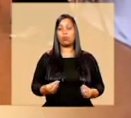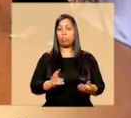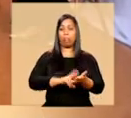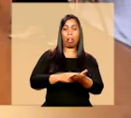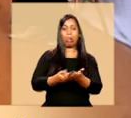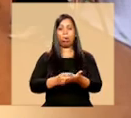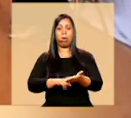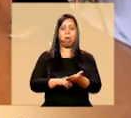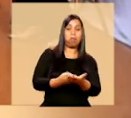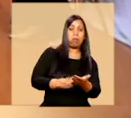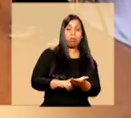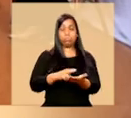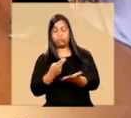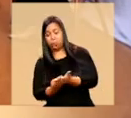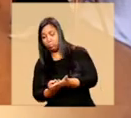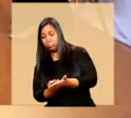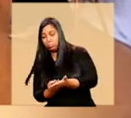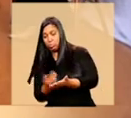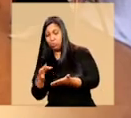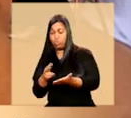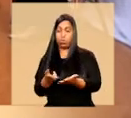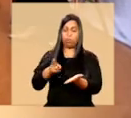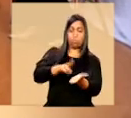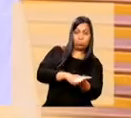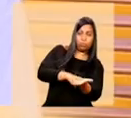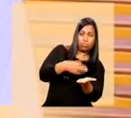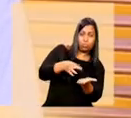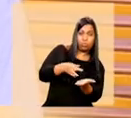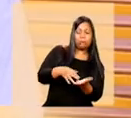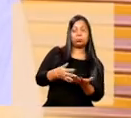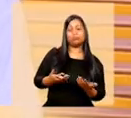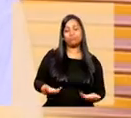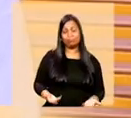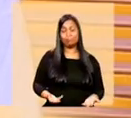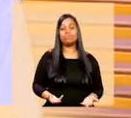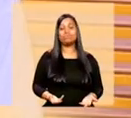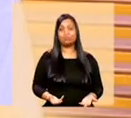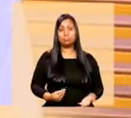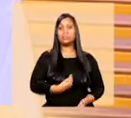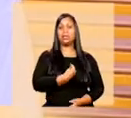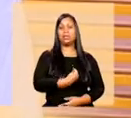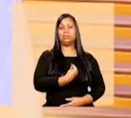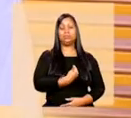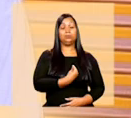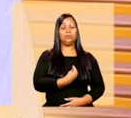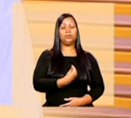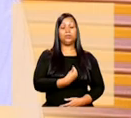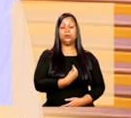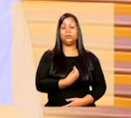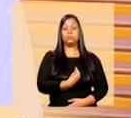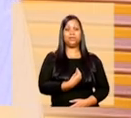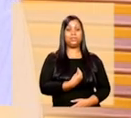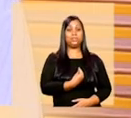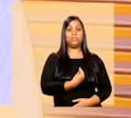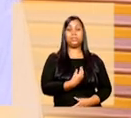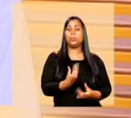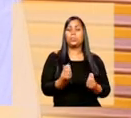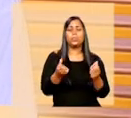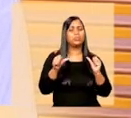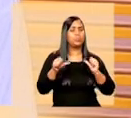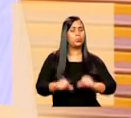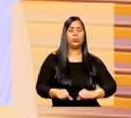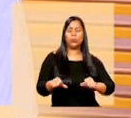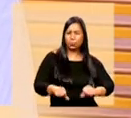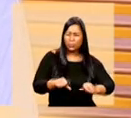dormir. Você dormia de lado, doía de barriga para cima, doía. Então, era uma vida assim, muito